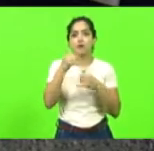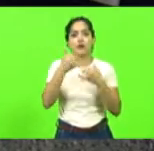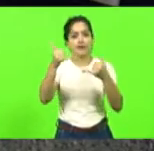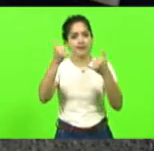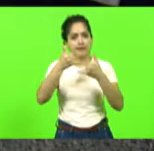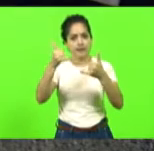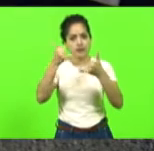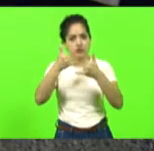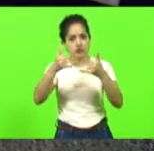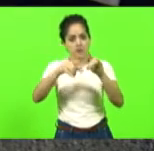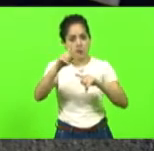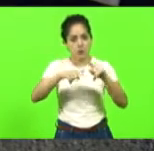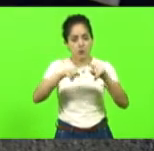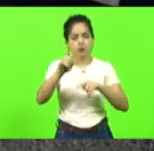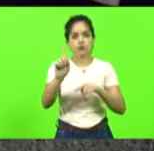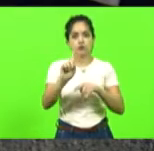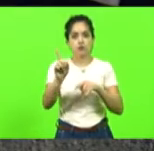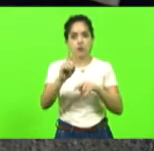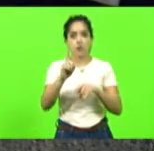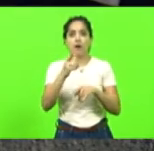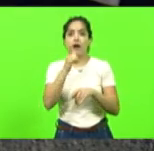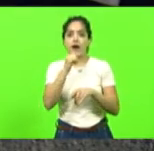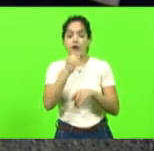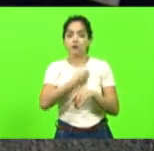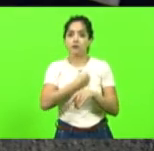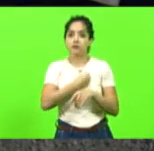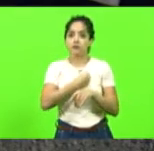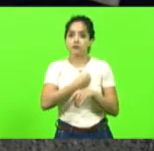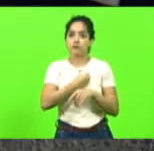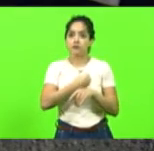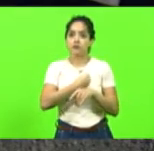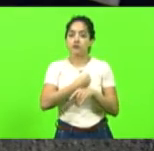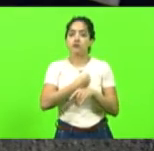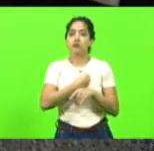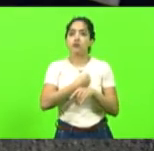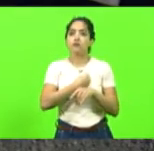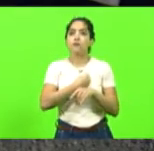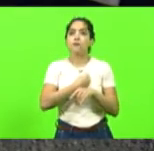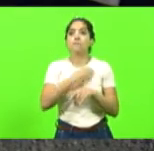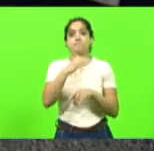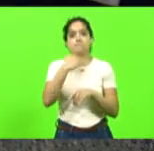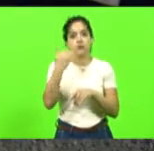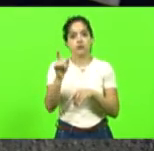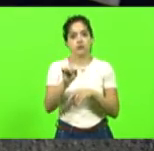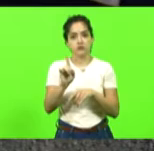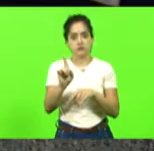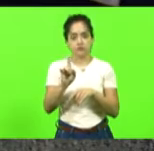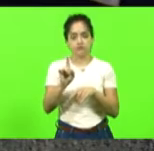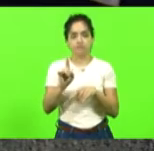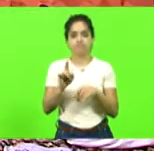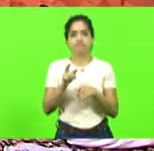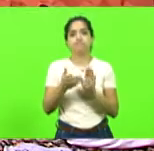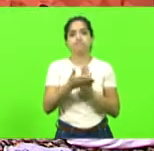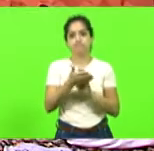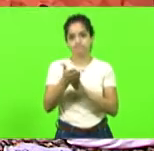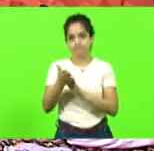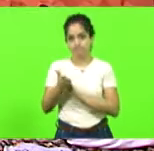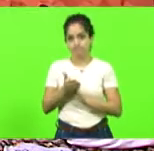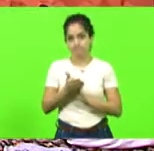mercadoria. Águas para a vida, não para a morte. Muitos anos de luta ao MAB. Parabéns.